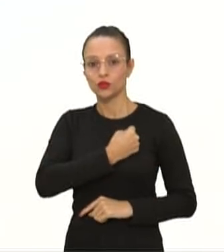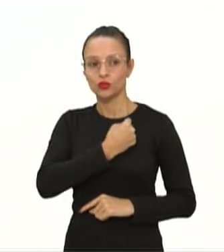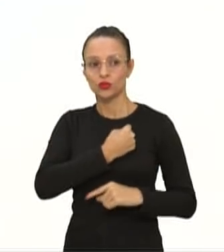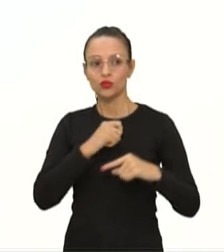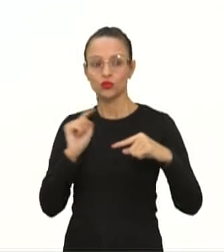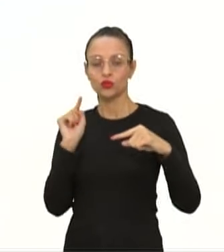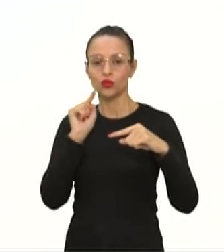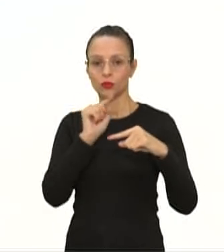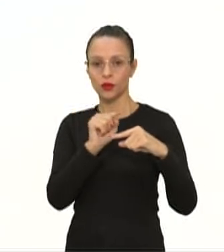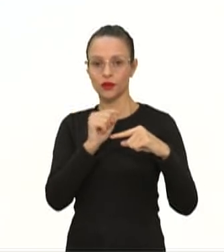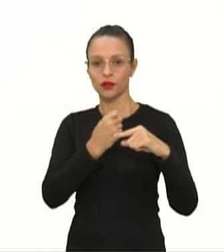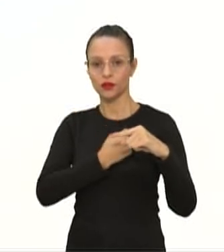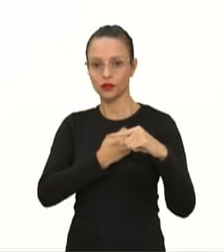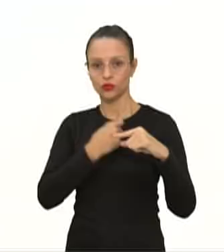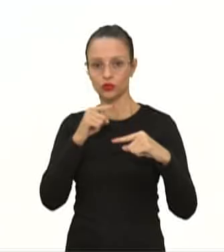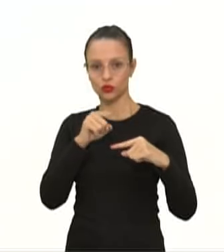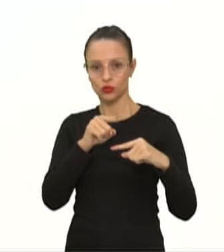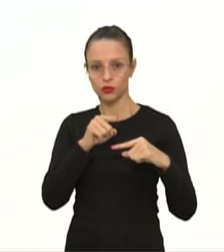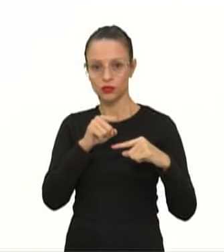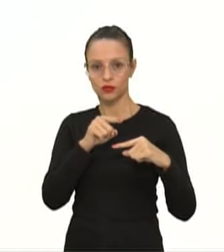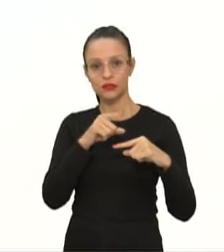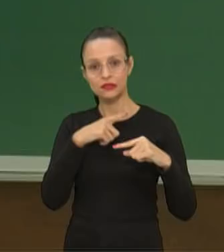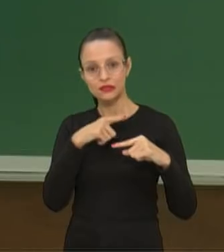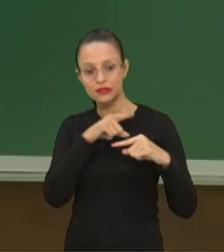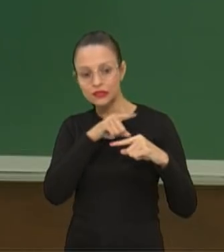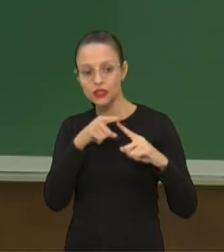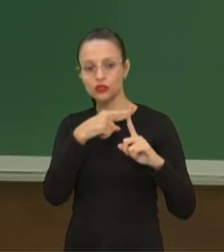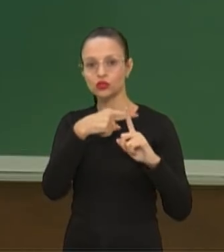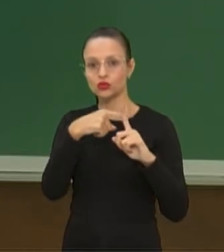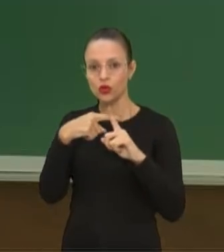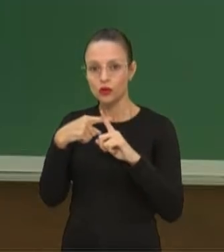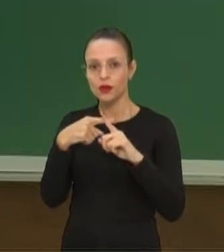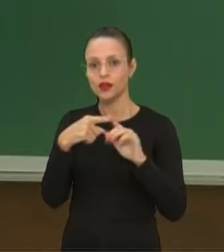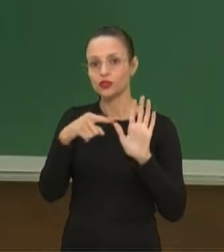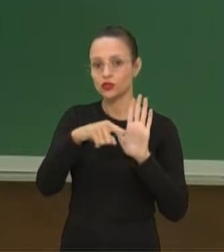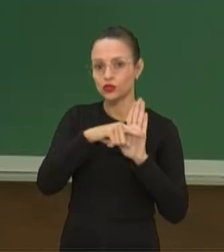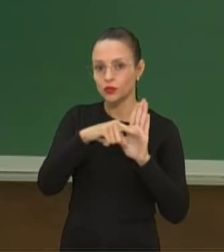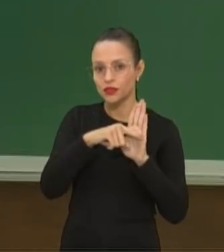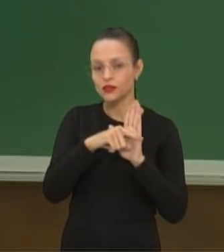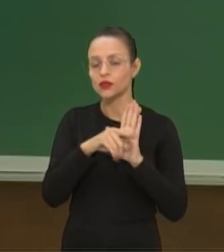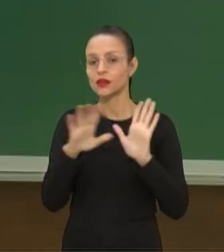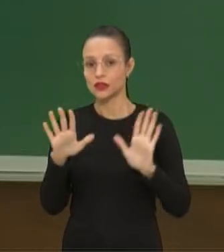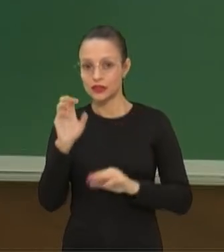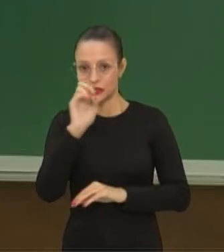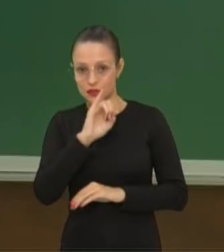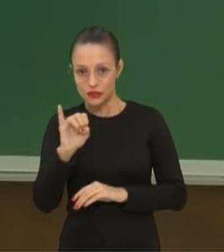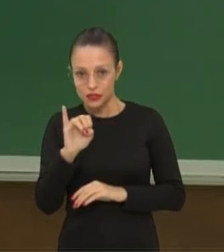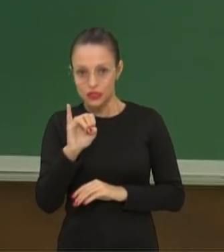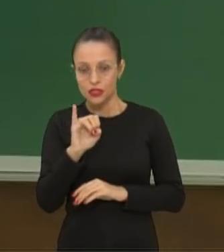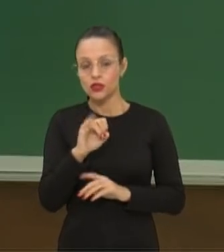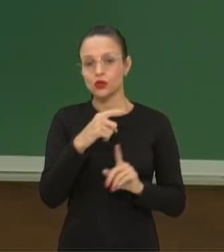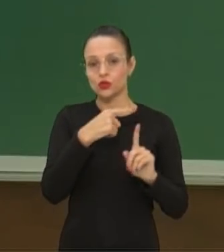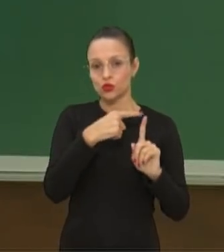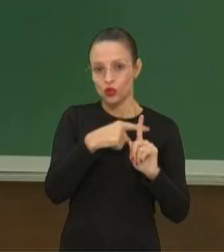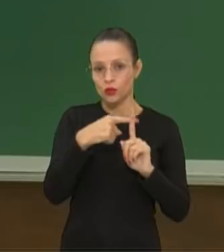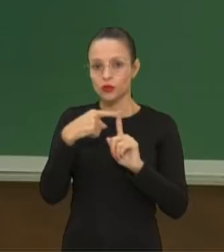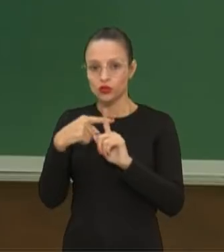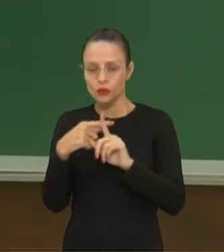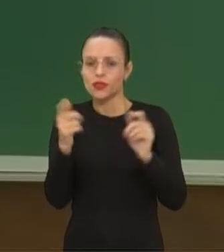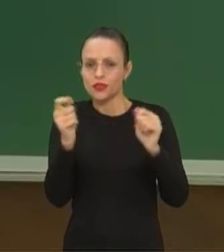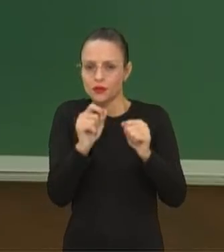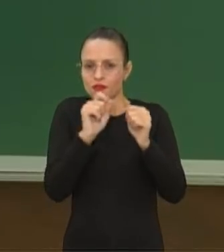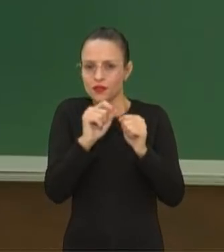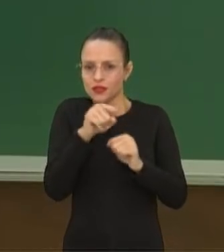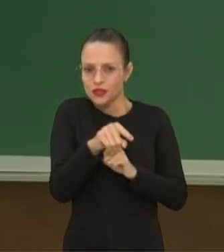operações. Então, são numeradores em que aparece uma soma, em que aparece uma subtração. Claro, se for uma soma ou uma subtração de números inteiros, você